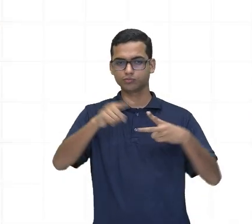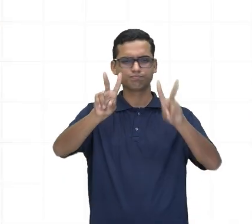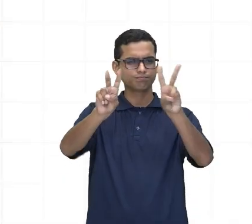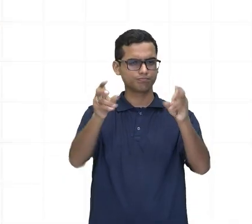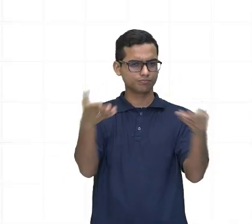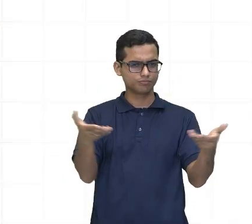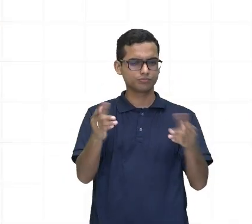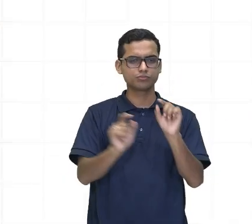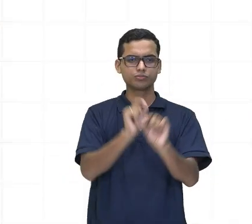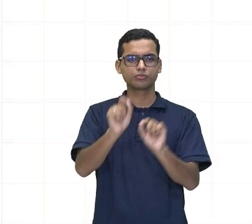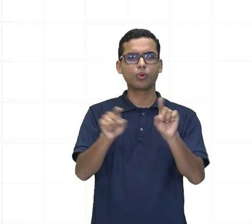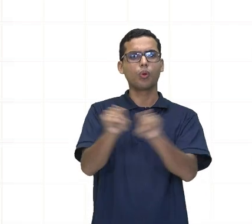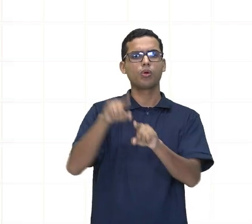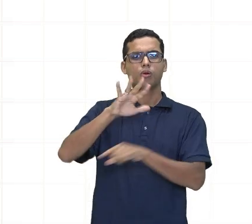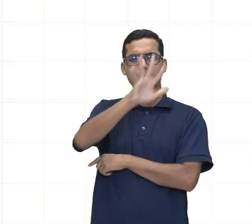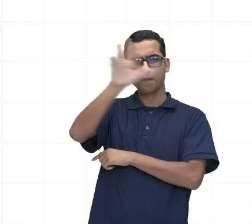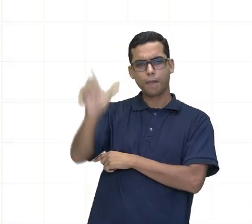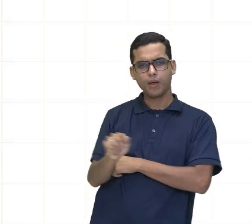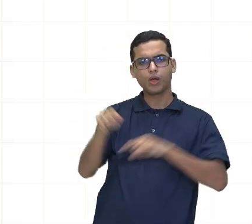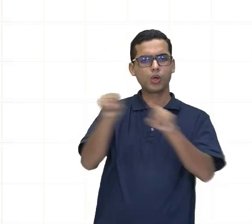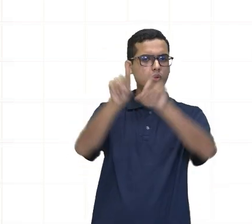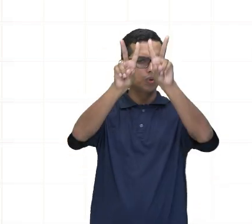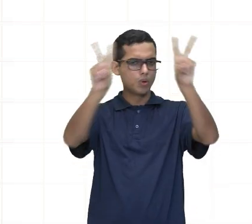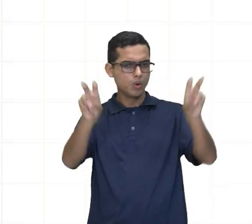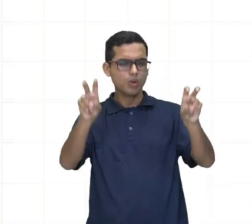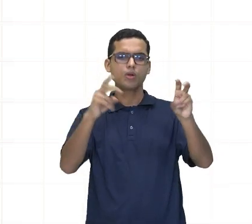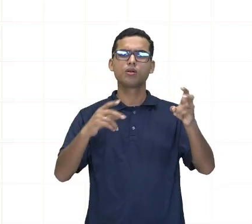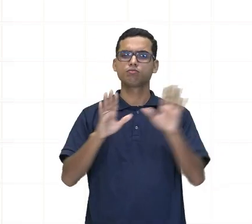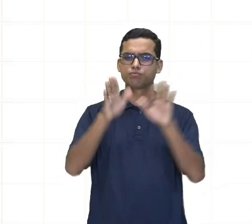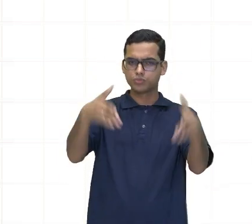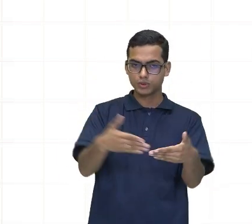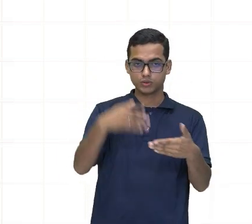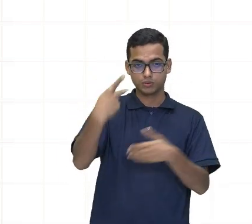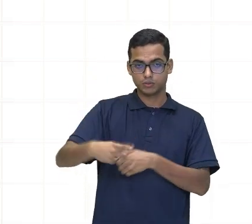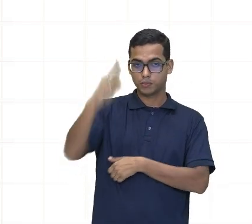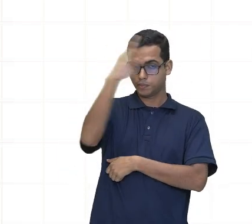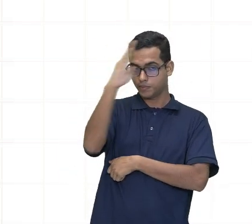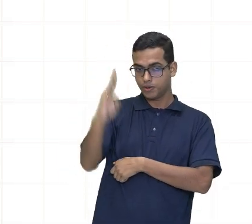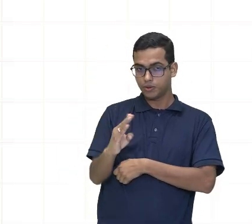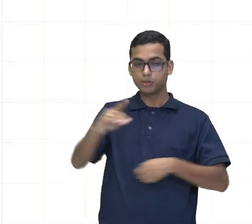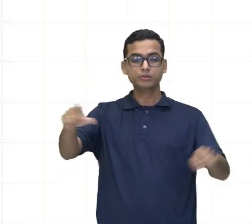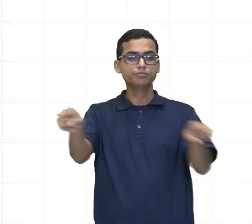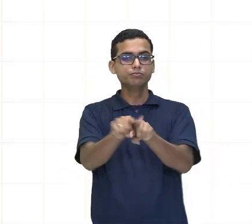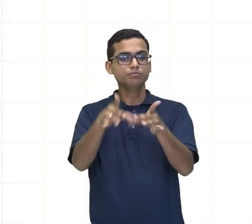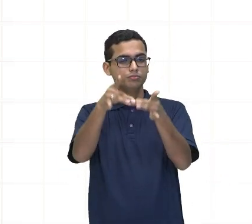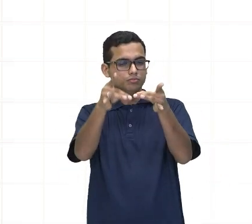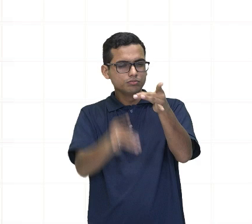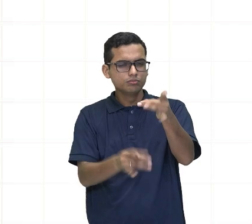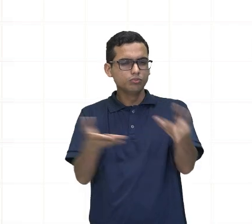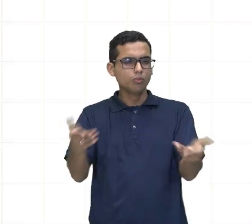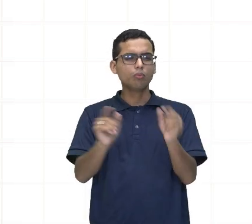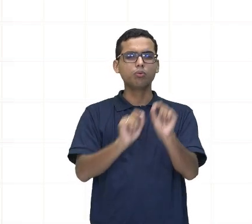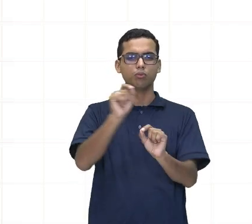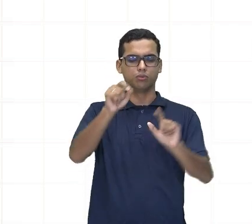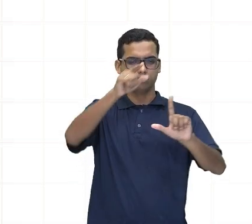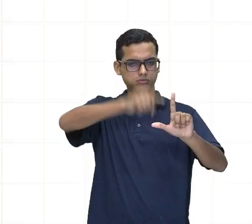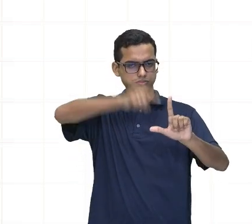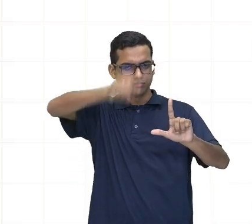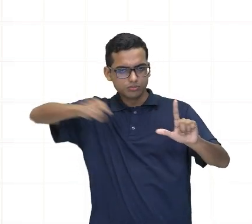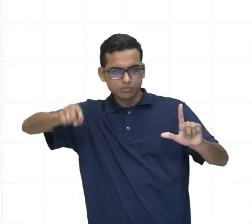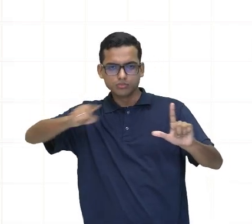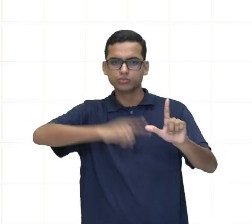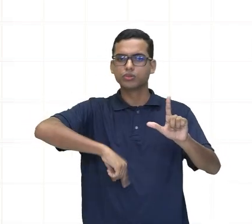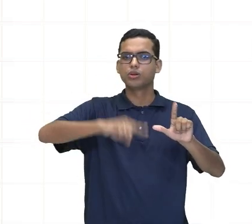o objeto de conhecimento Mapas Temáticos do Brasil. E o detalhamento da aula de número 12 nós temos